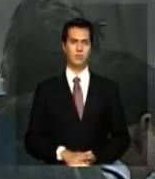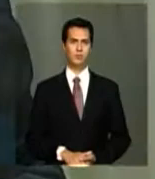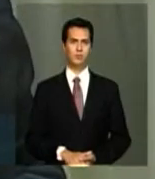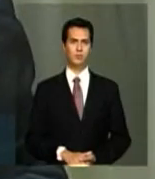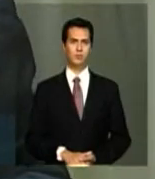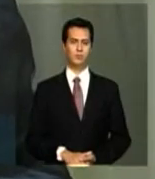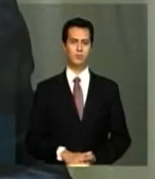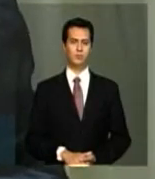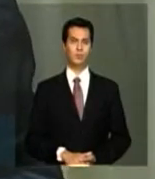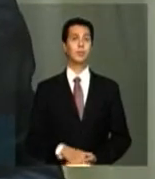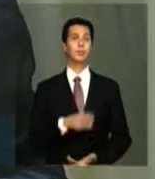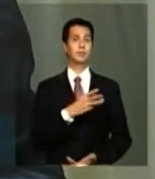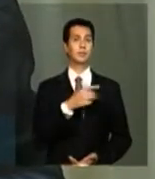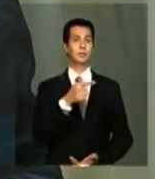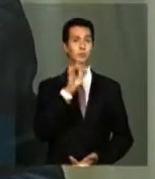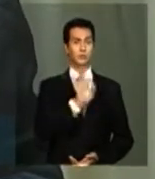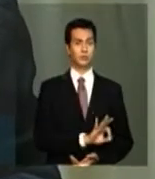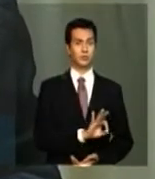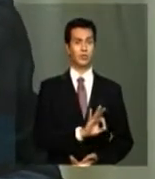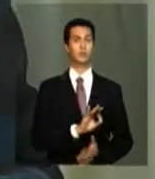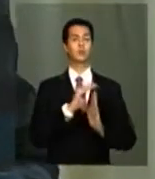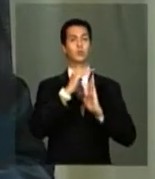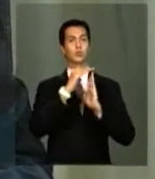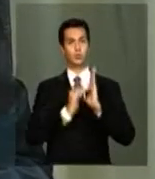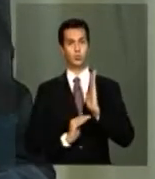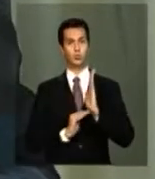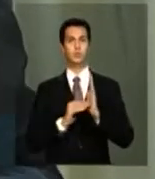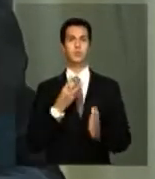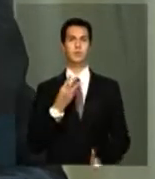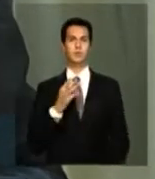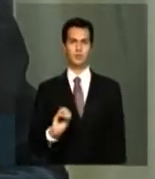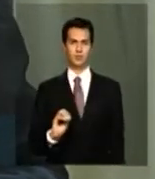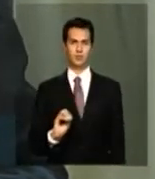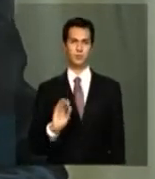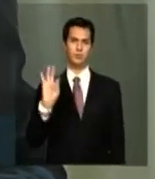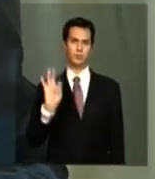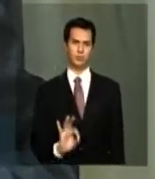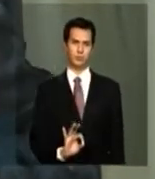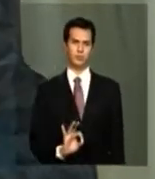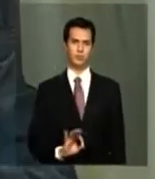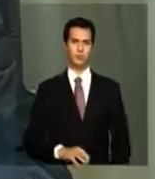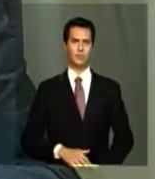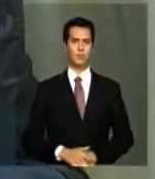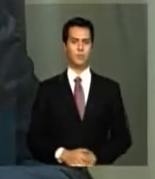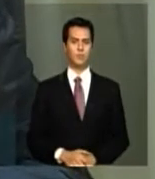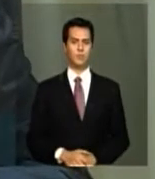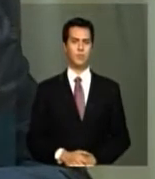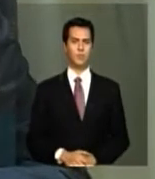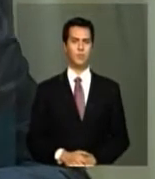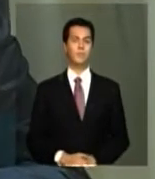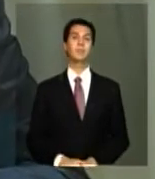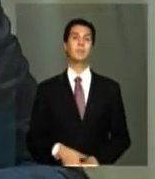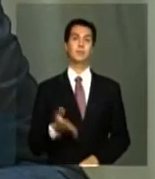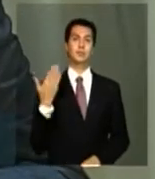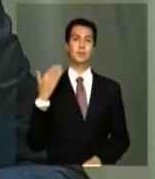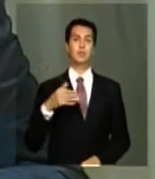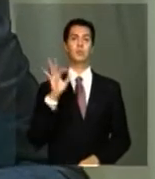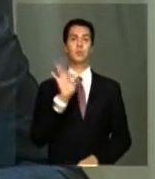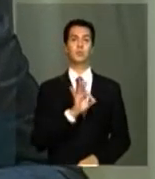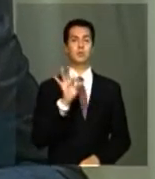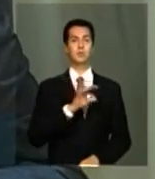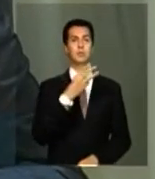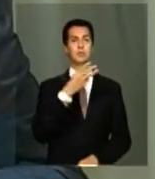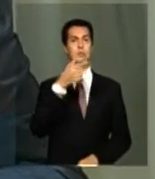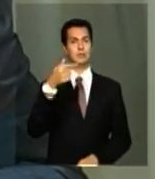grande então 37 para 30 37 para 30